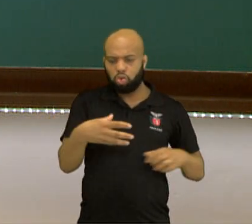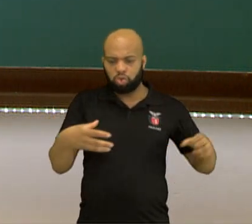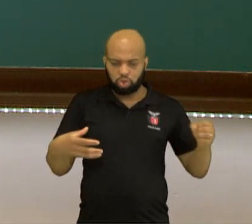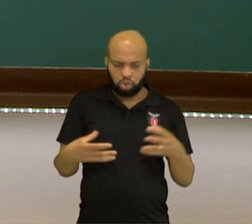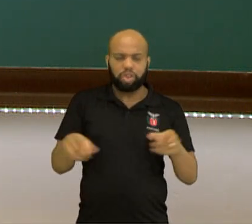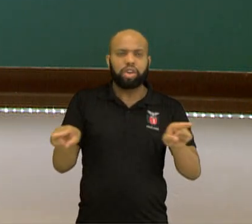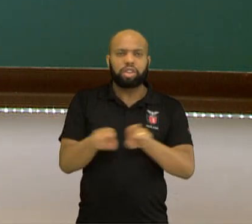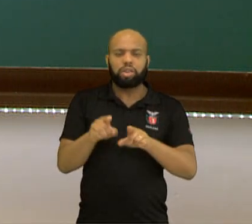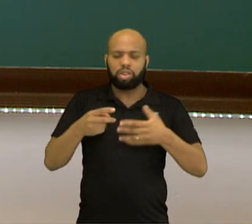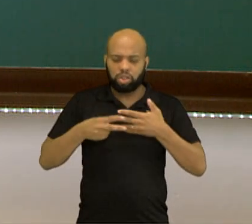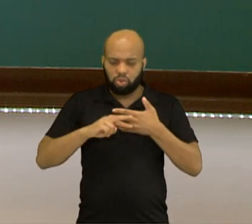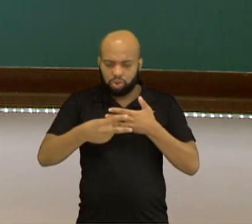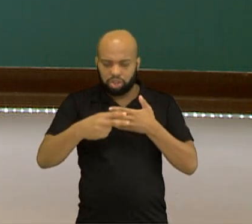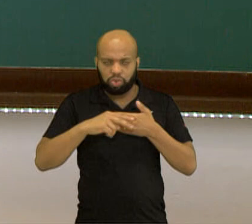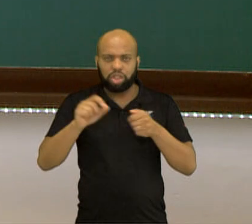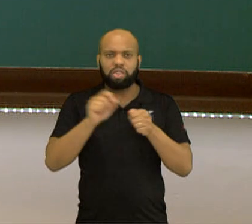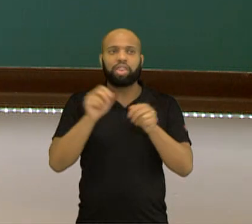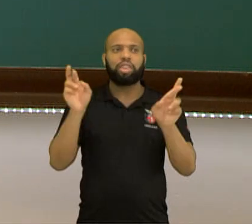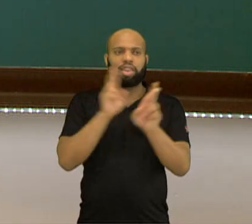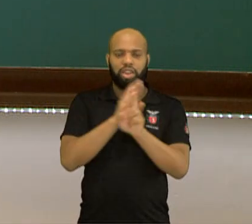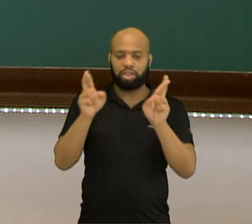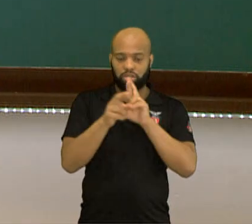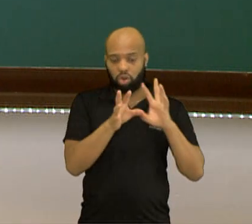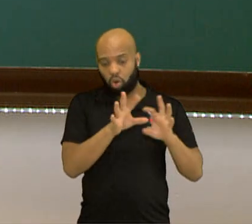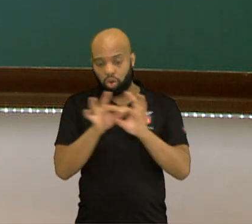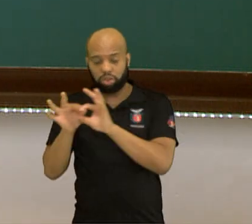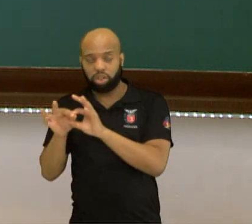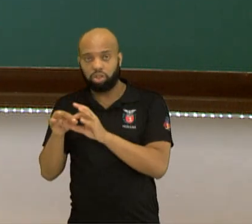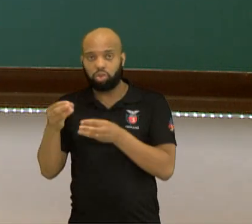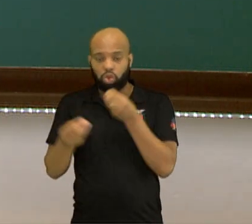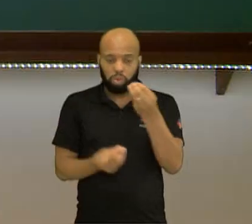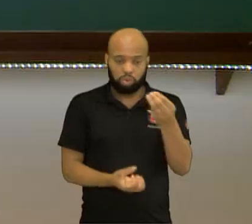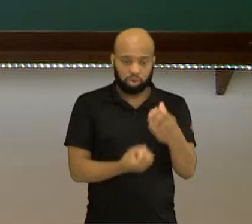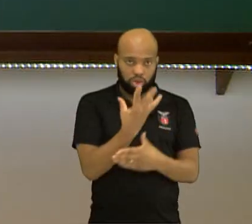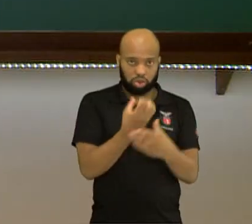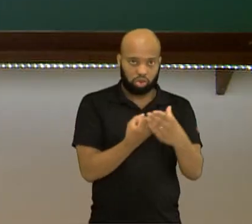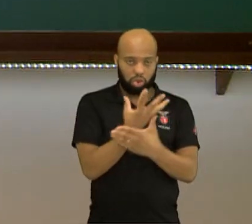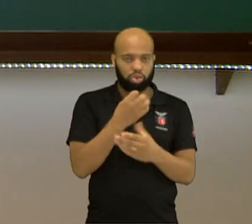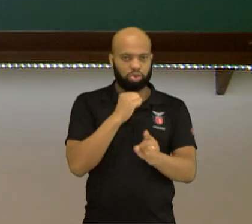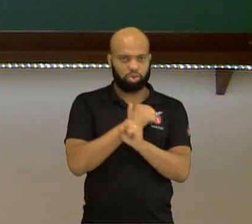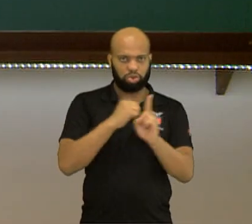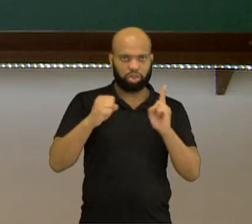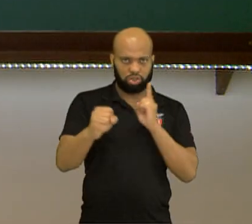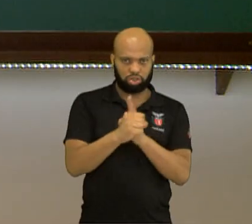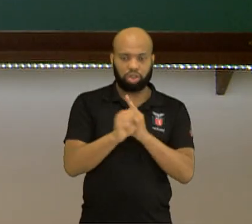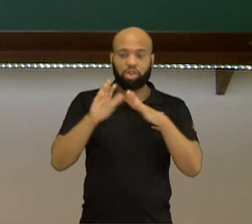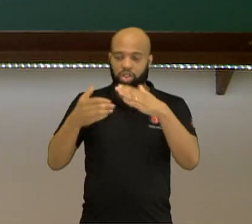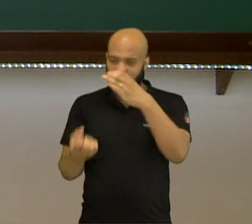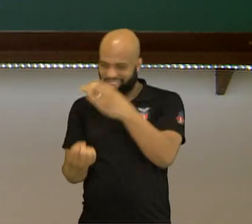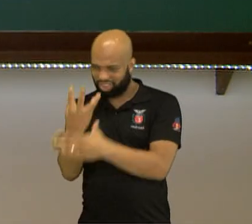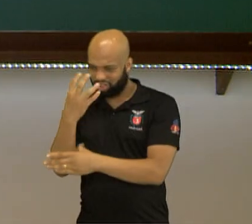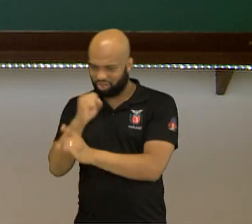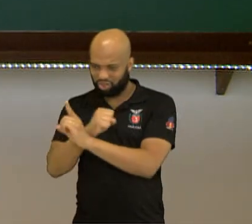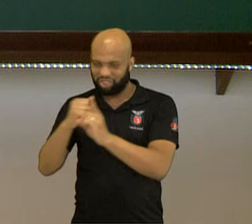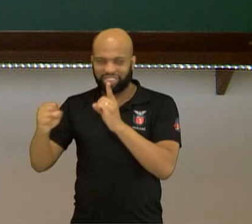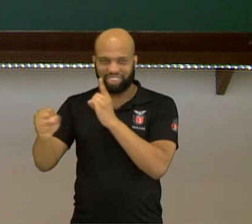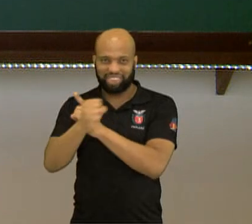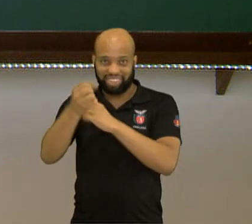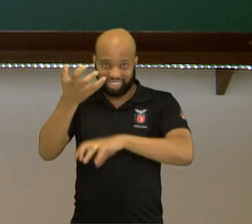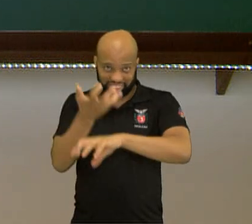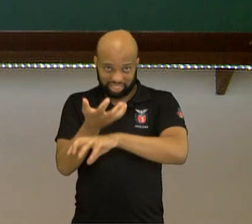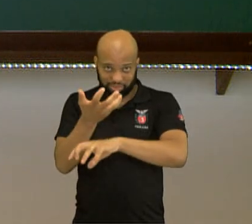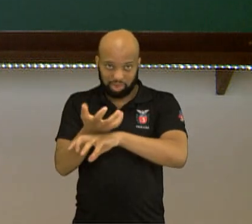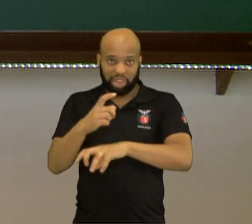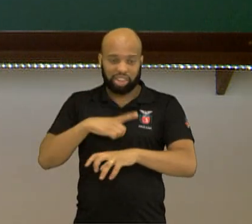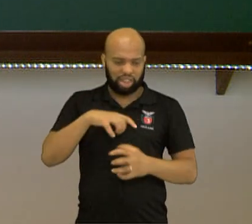consequências, relacionando-se com o contexto com o surgimento da sociologia. Nunca esqueçam, surgimento da sociologia, duas